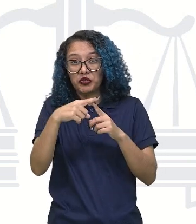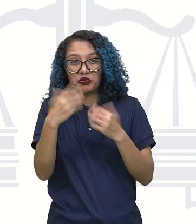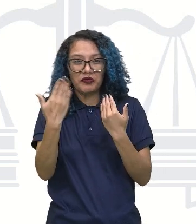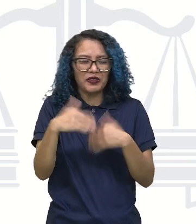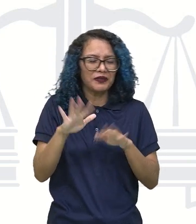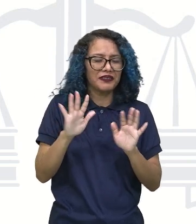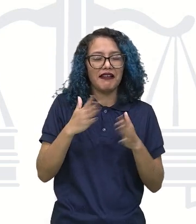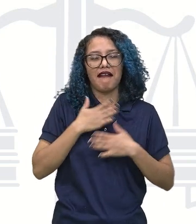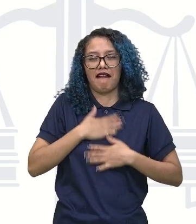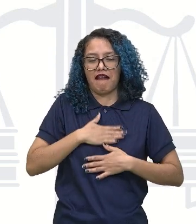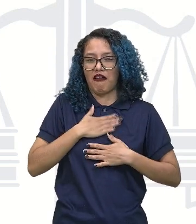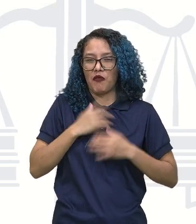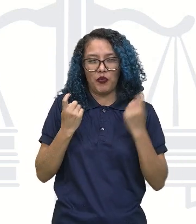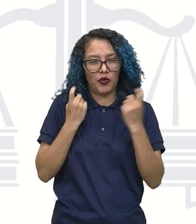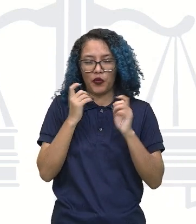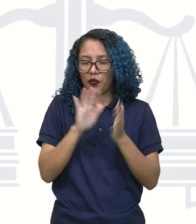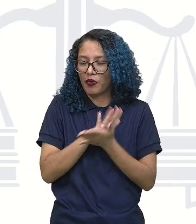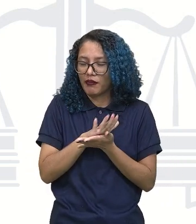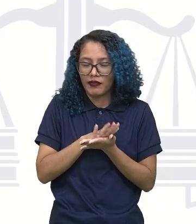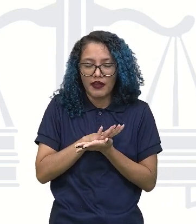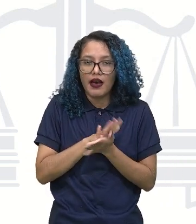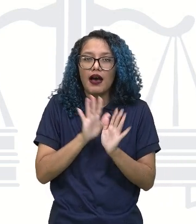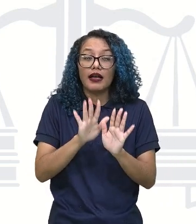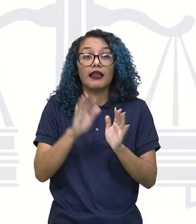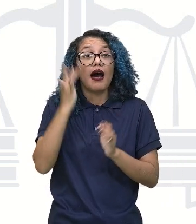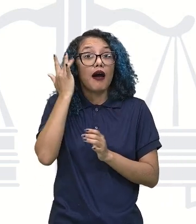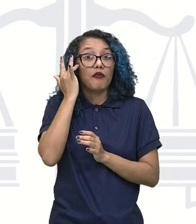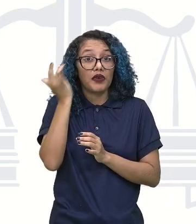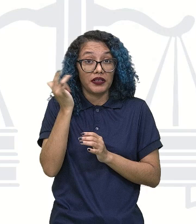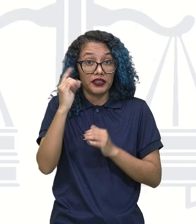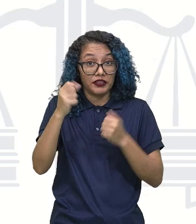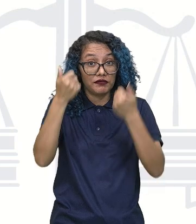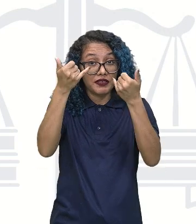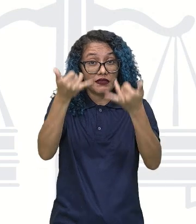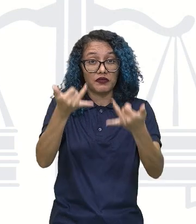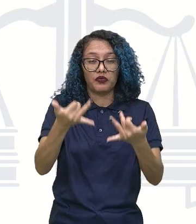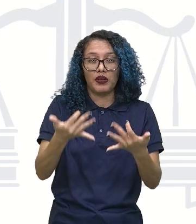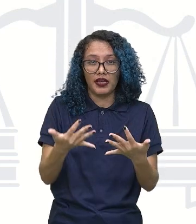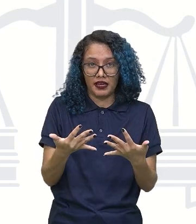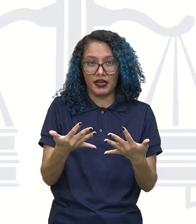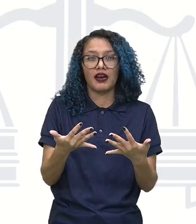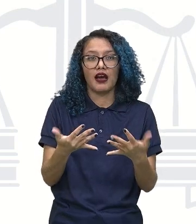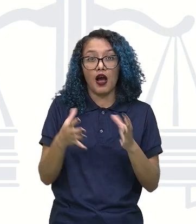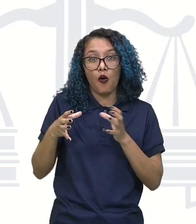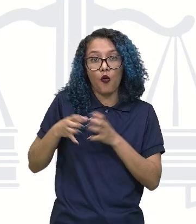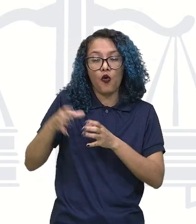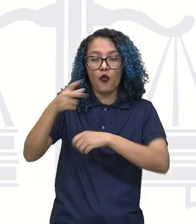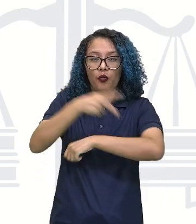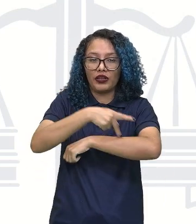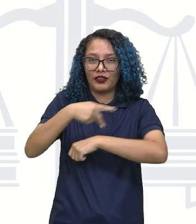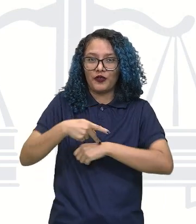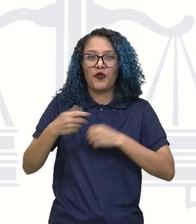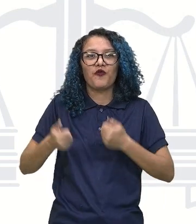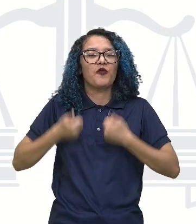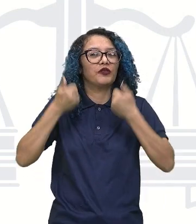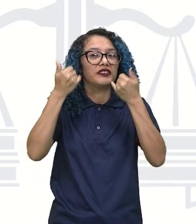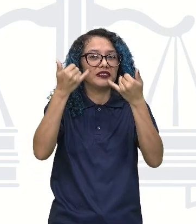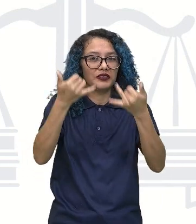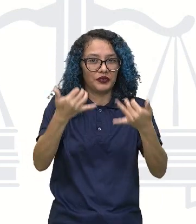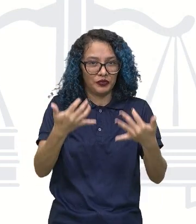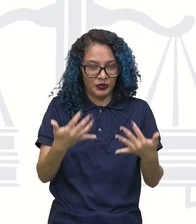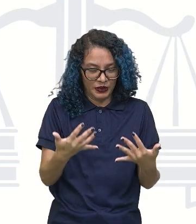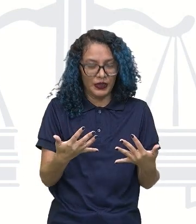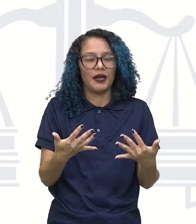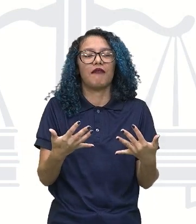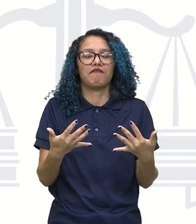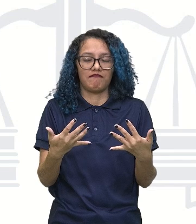se preocupem, porque a partir de amanhã teremos continuidade, né, com as nossos pedagogos, que nós temos os nossos pedagogos também,